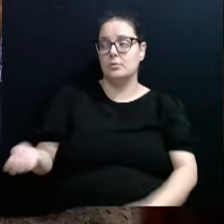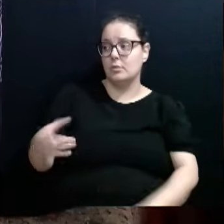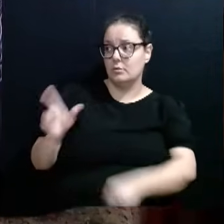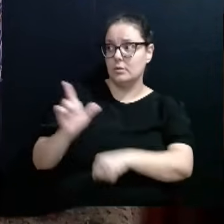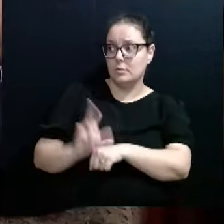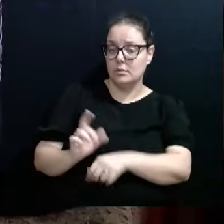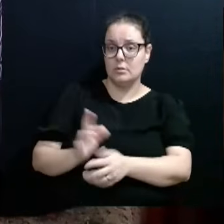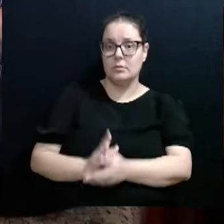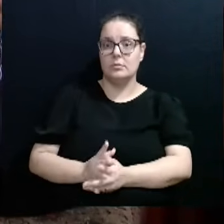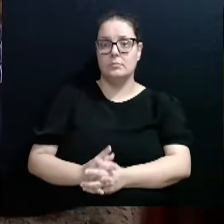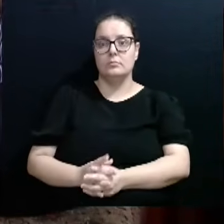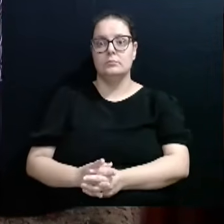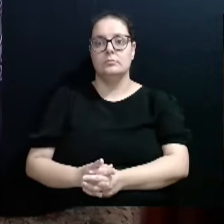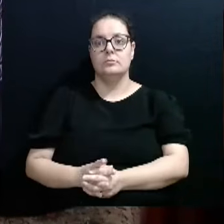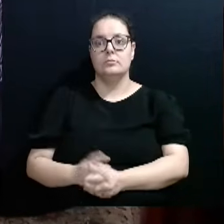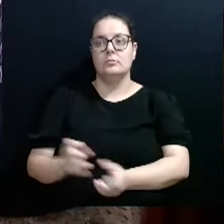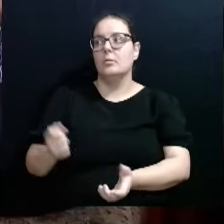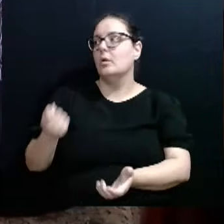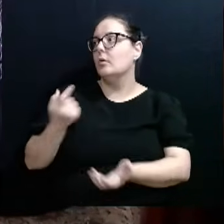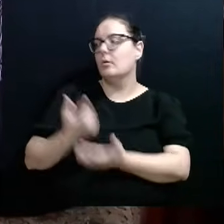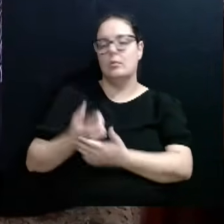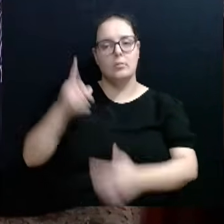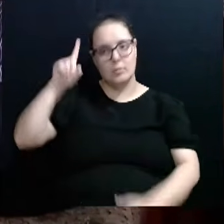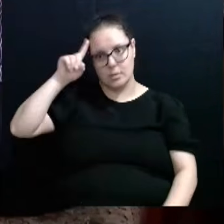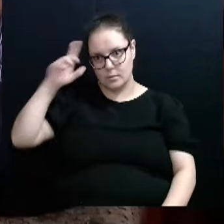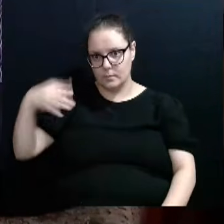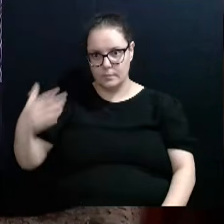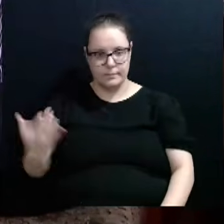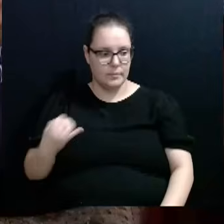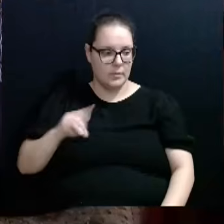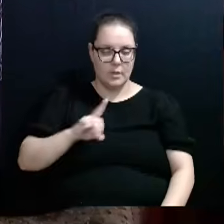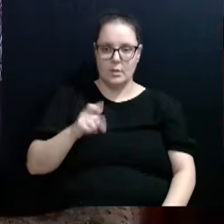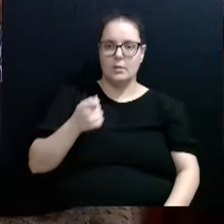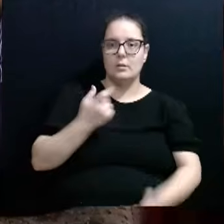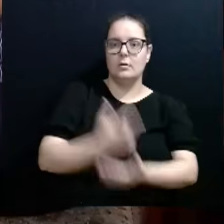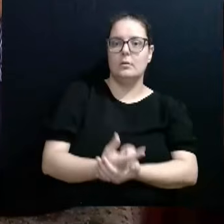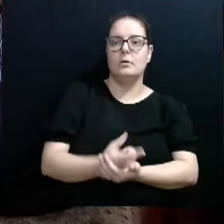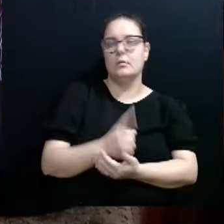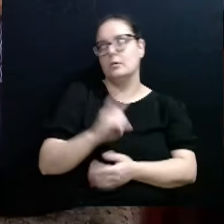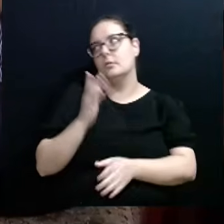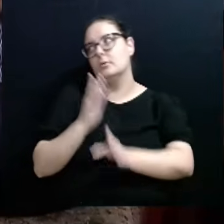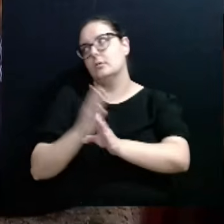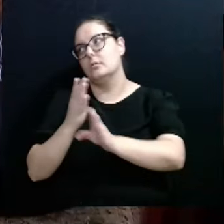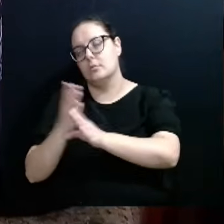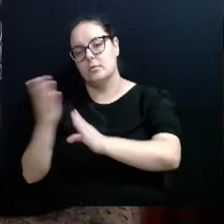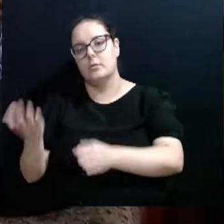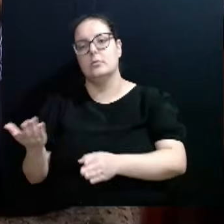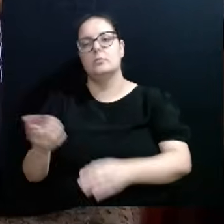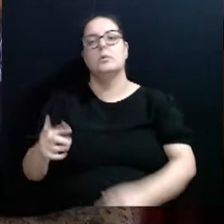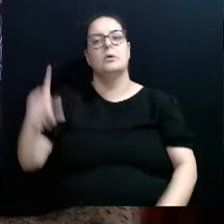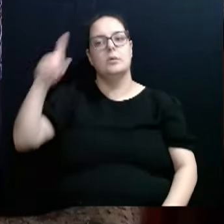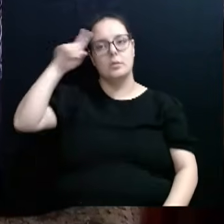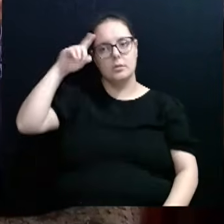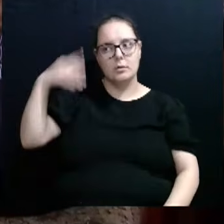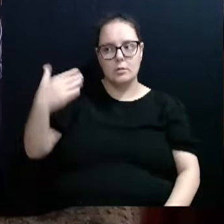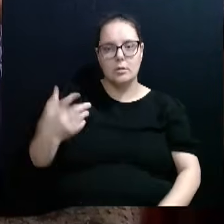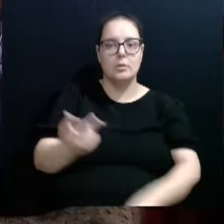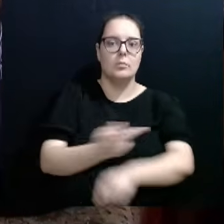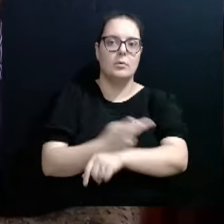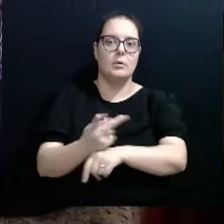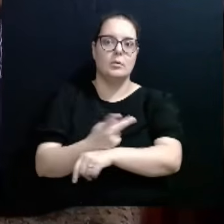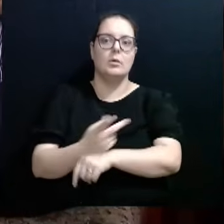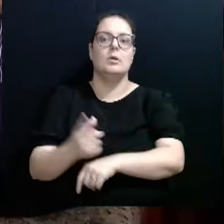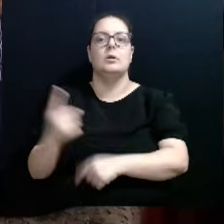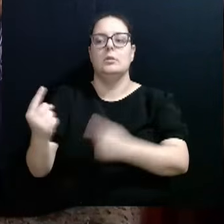compro praticamente todo dia. Se não compra, porque não acha para comprar, mas todo dia a gente está procurando para comprar, todo dia tem gente também